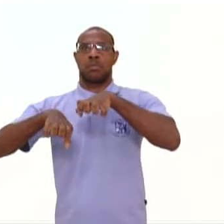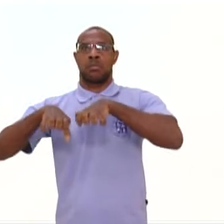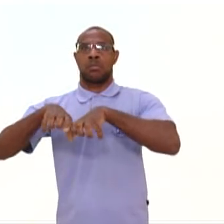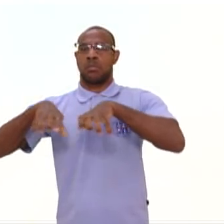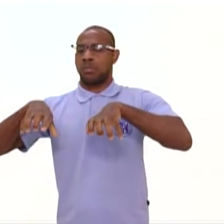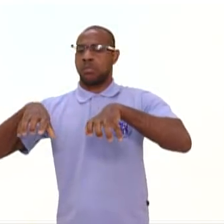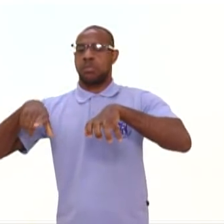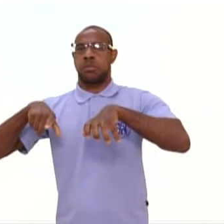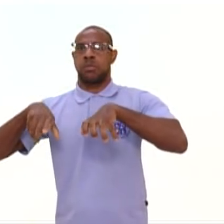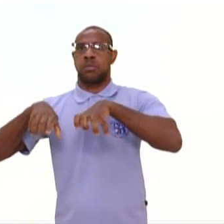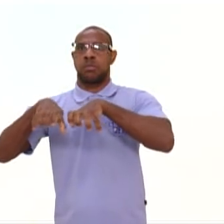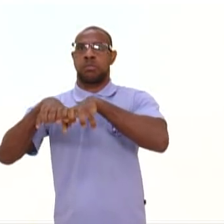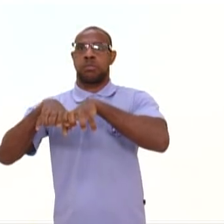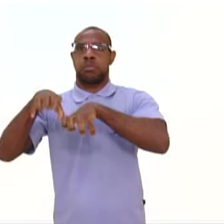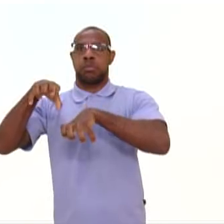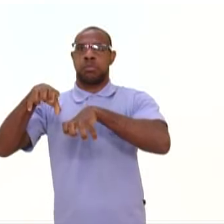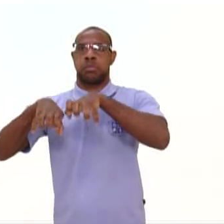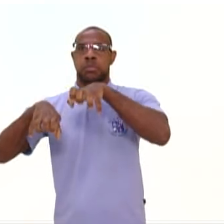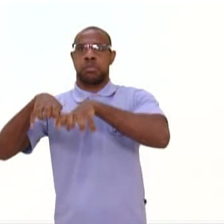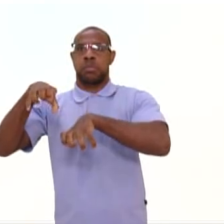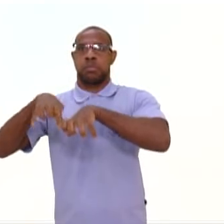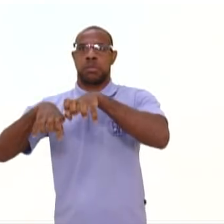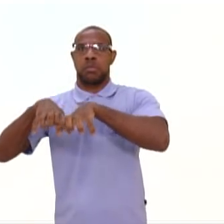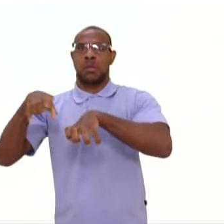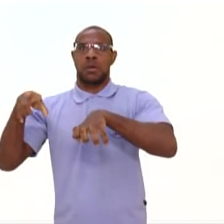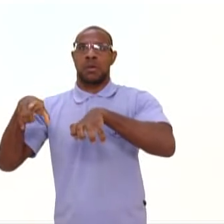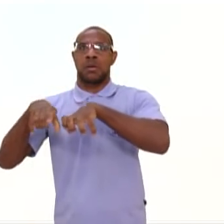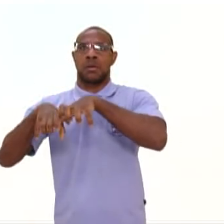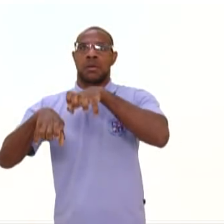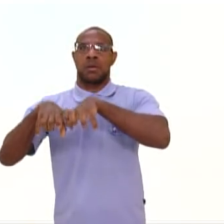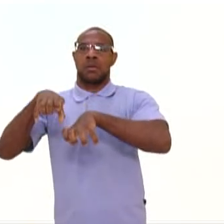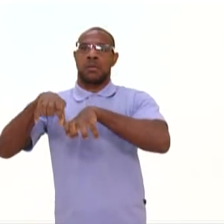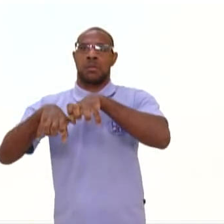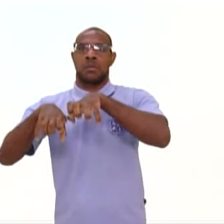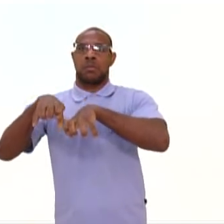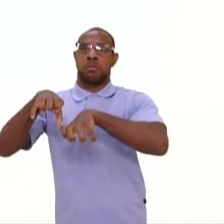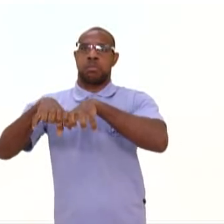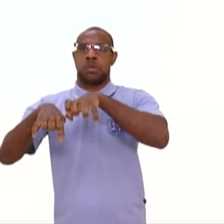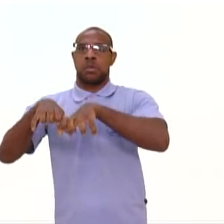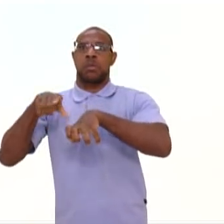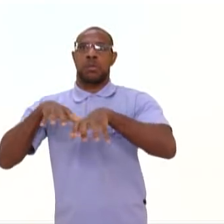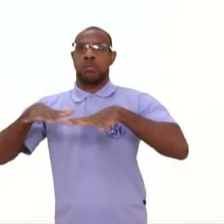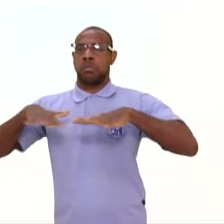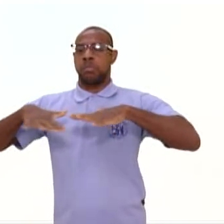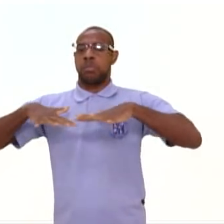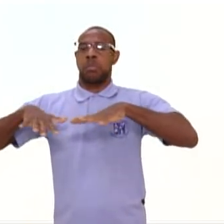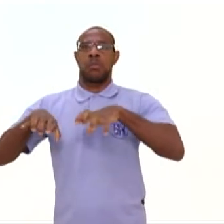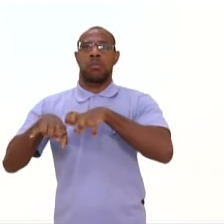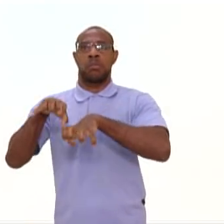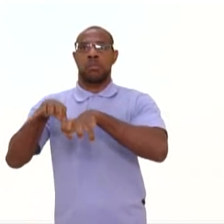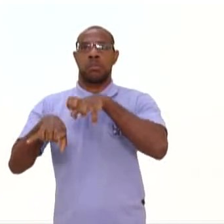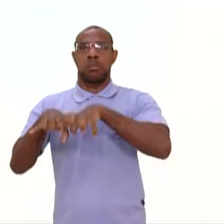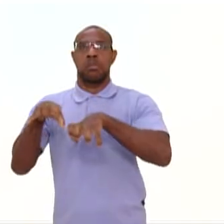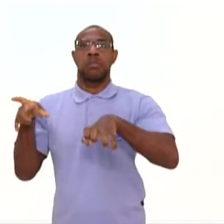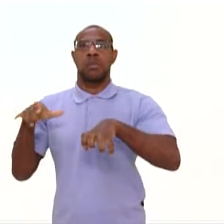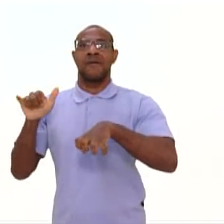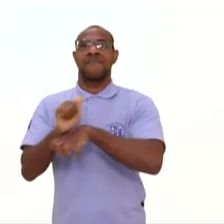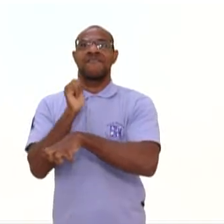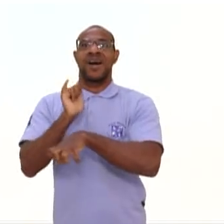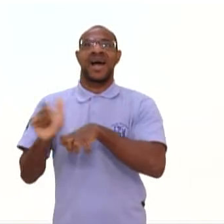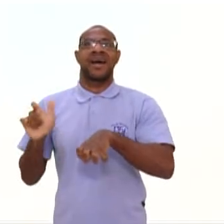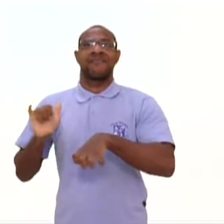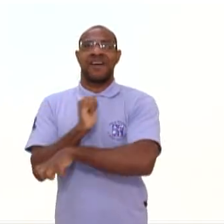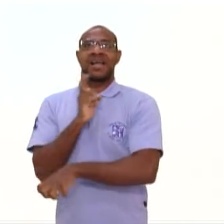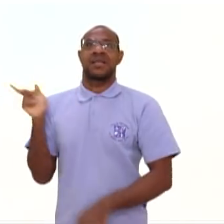avança para a superfície, a gente chama de epicentro, então, dessa eventual falha que venha a ter. Só que o que acontece? Essa onda ela vai